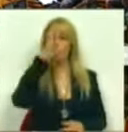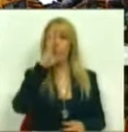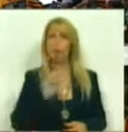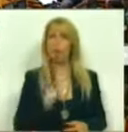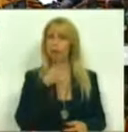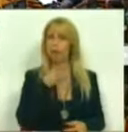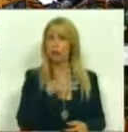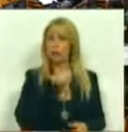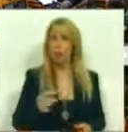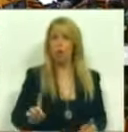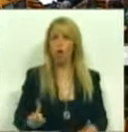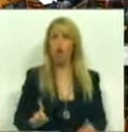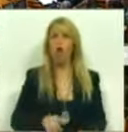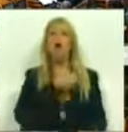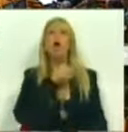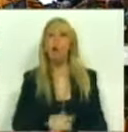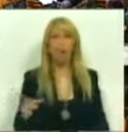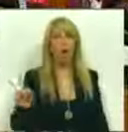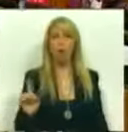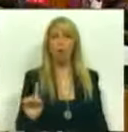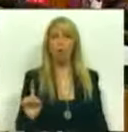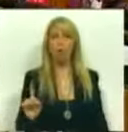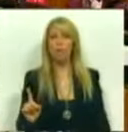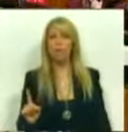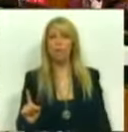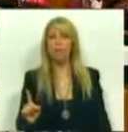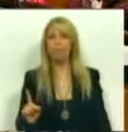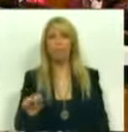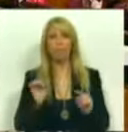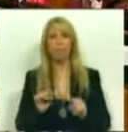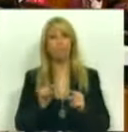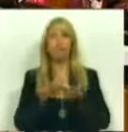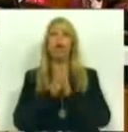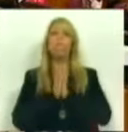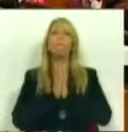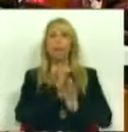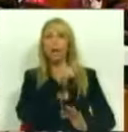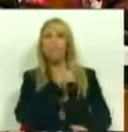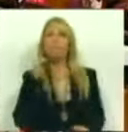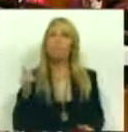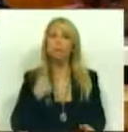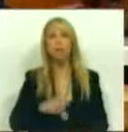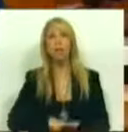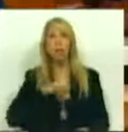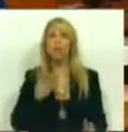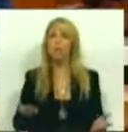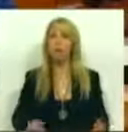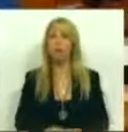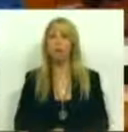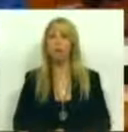Primeiro-Ministro? Concordam ou não concordam com este apelo à paciência e à confiança?